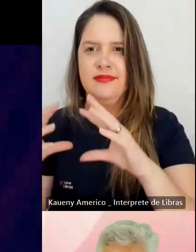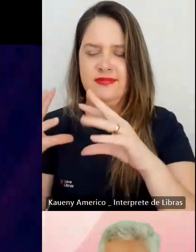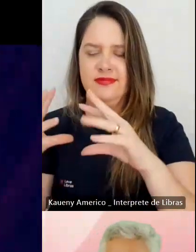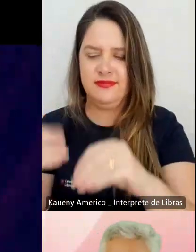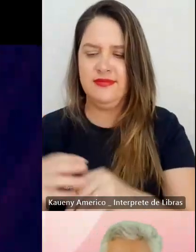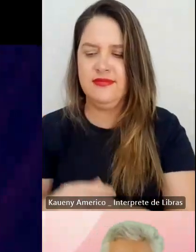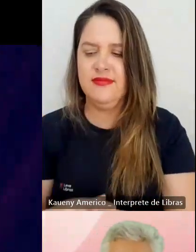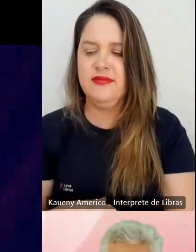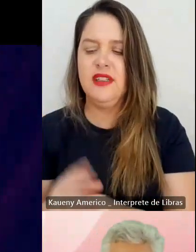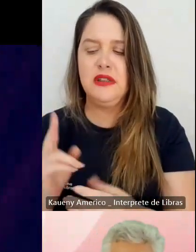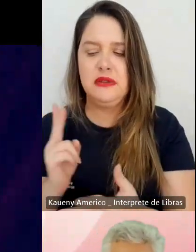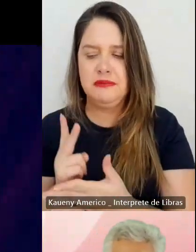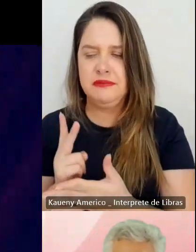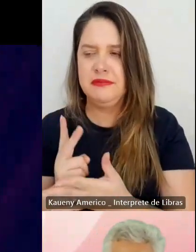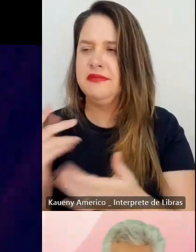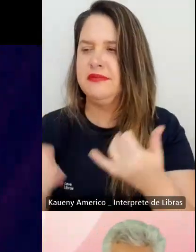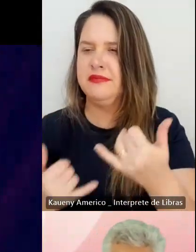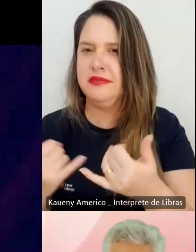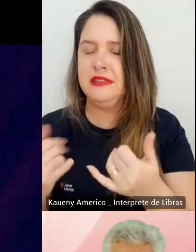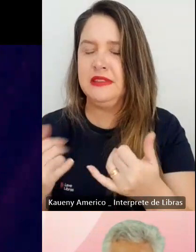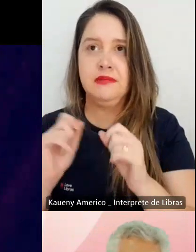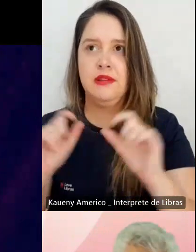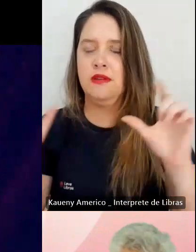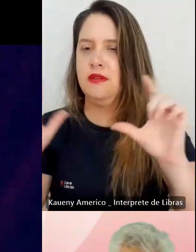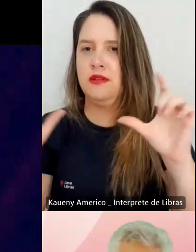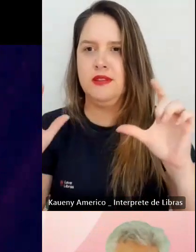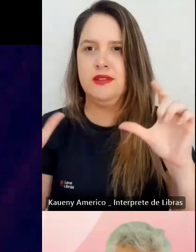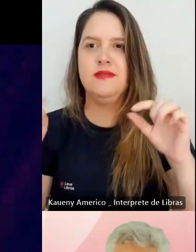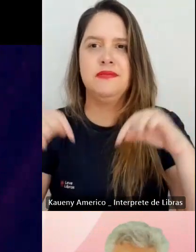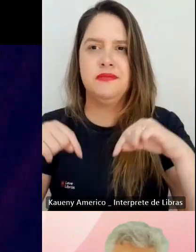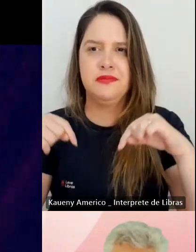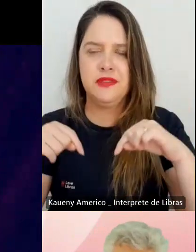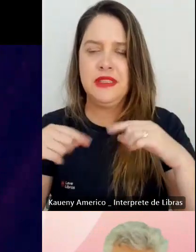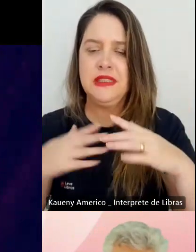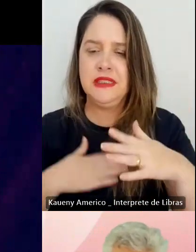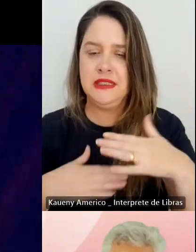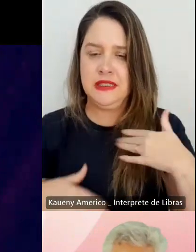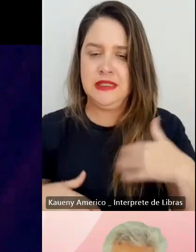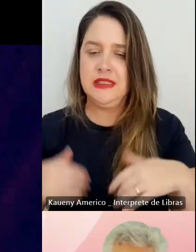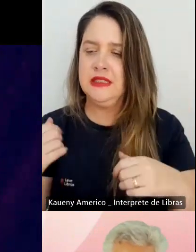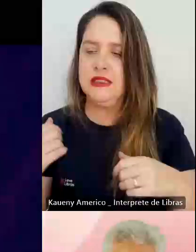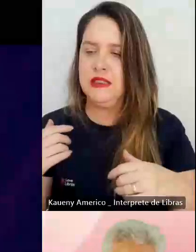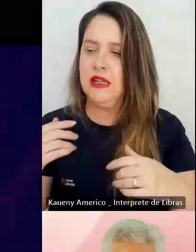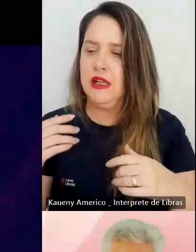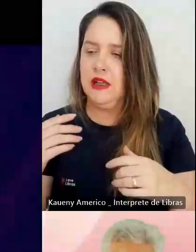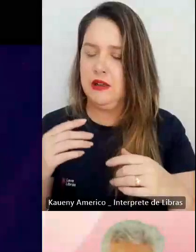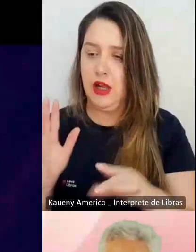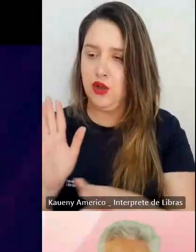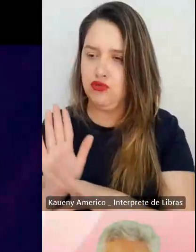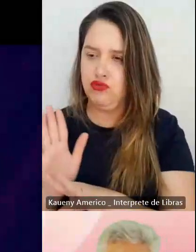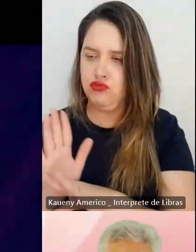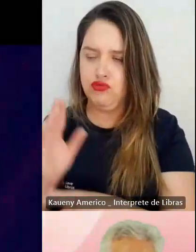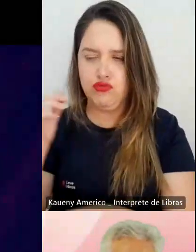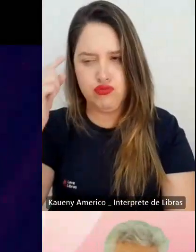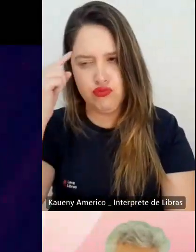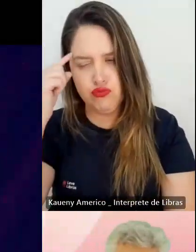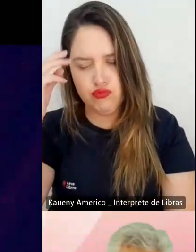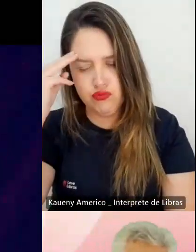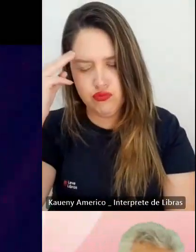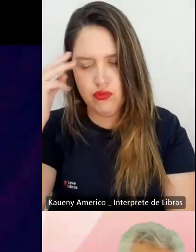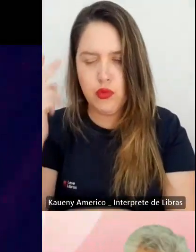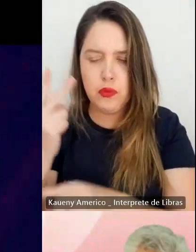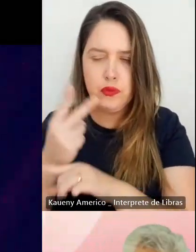tudo muito interligado. Exercícios físicos vai colaborar na saúde mental. Você buscar o tempo